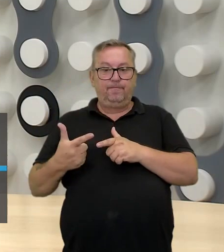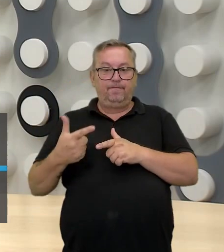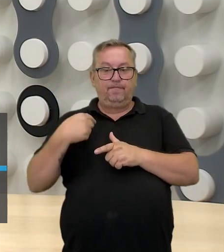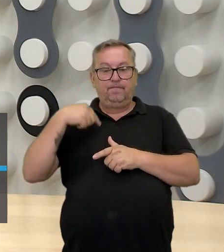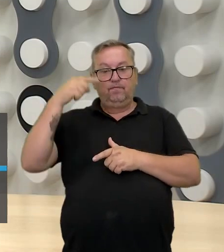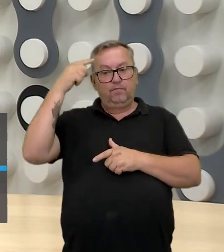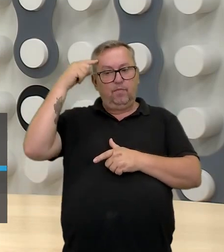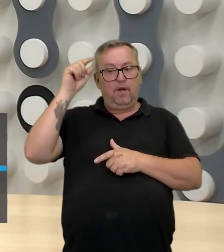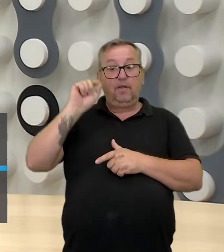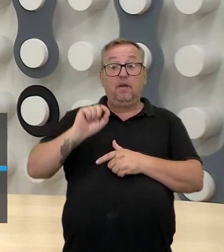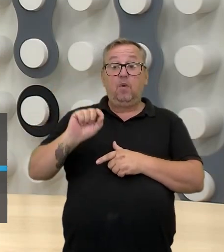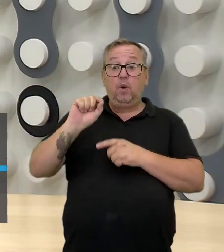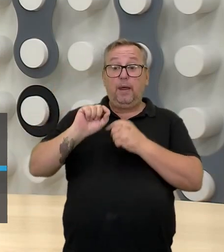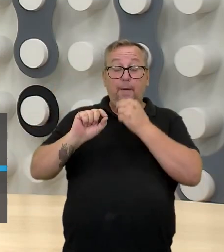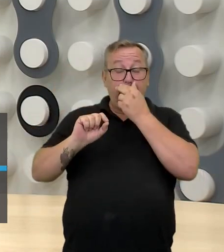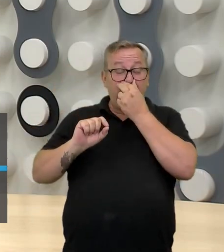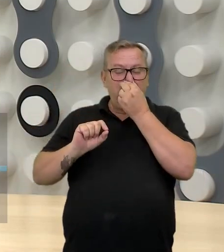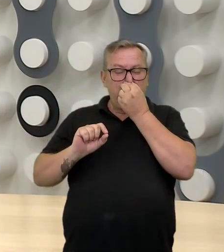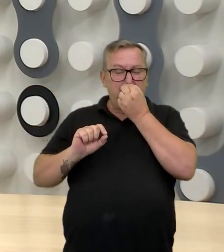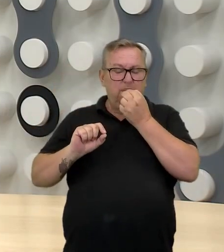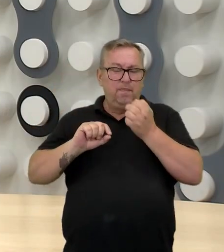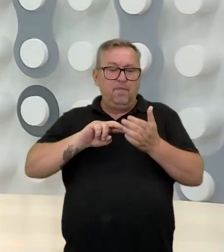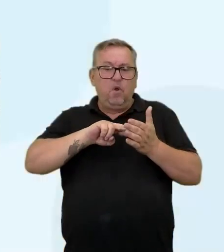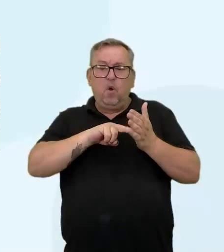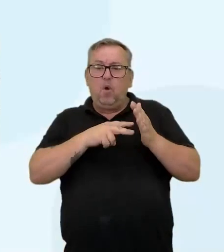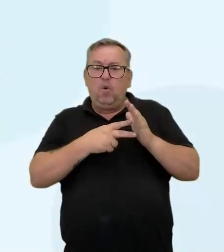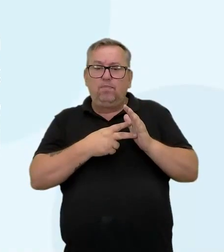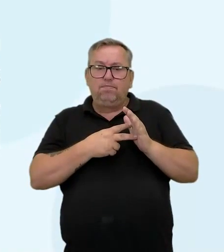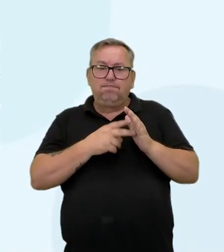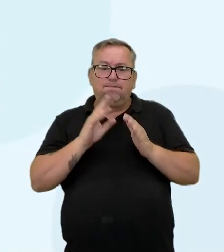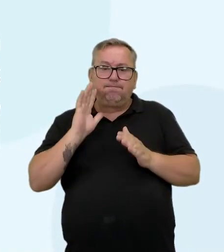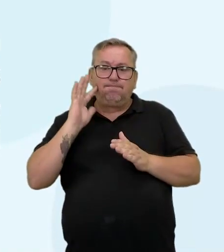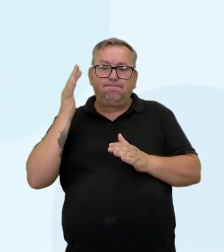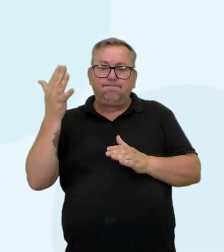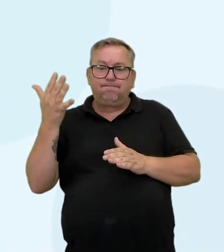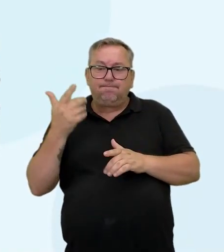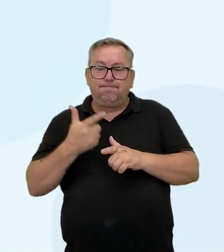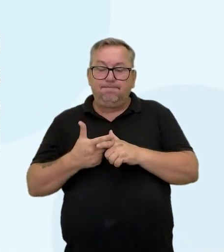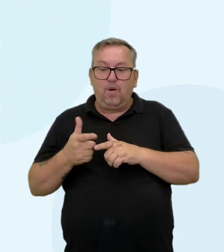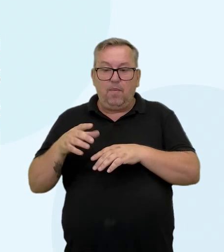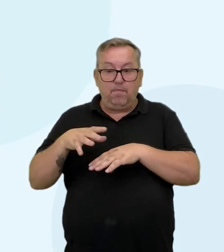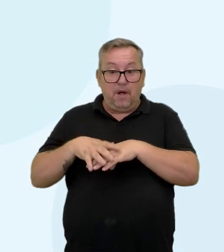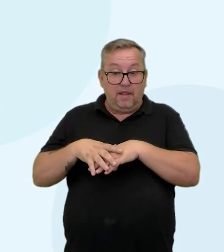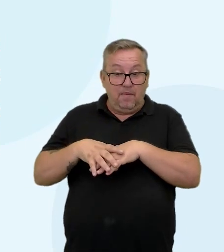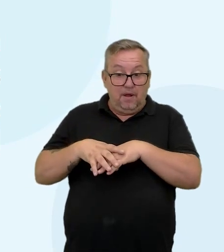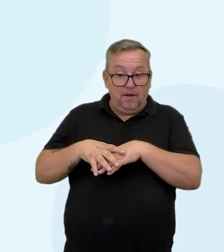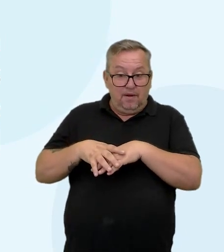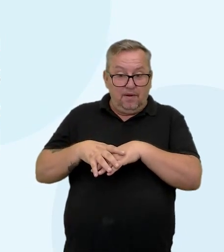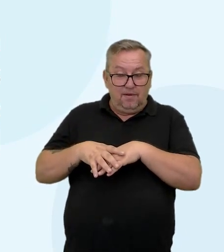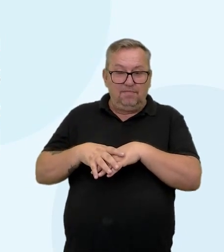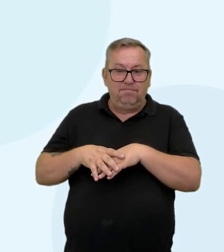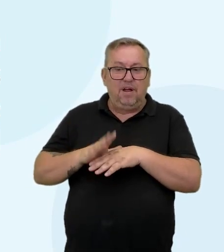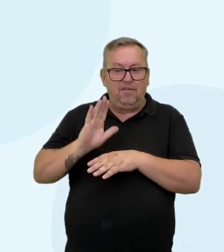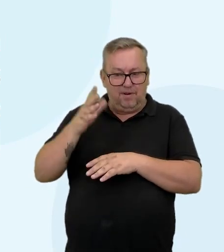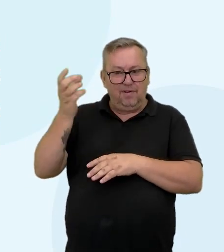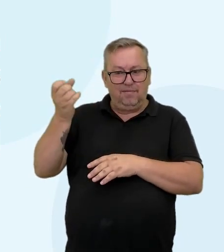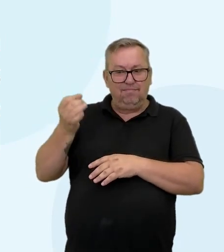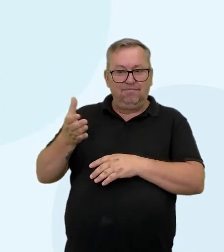seguinte princípio. O que significa resolver um problema de matemática? Porque, assim, problemas, a gente já comentou nas